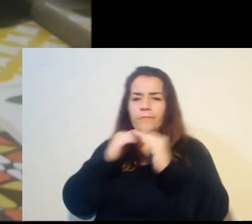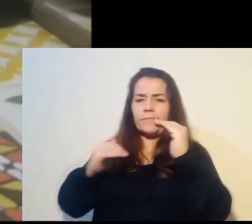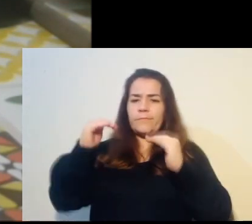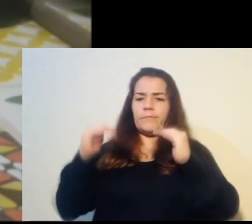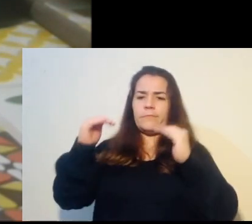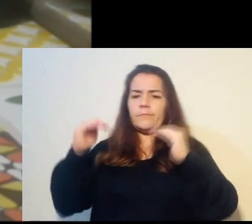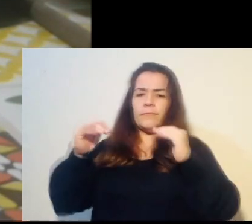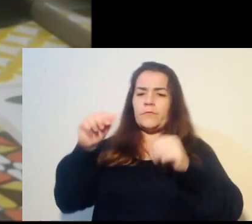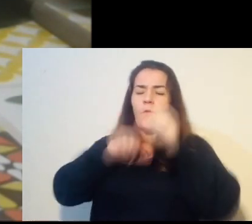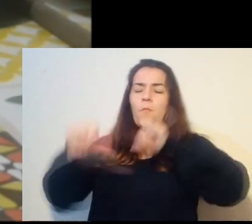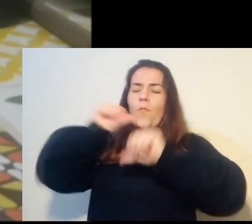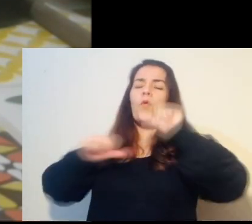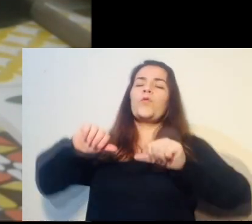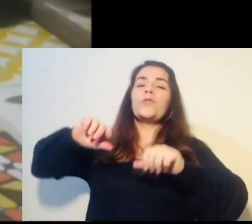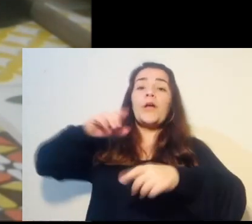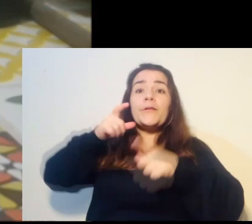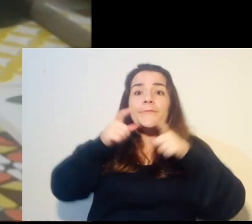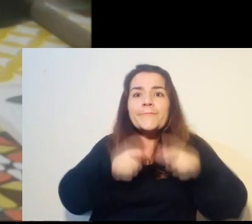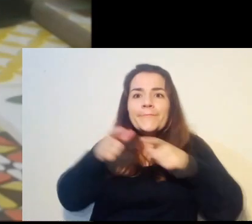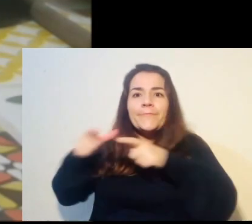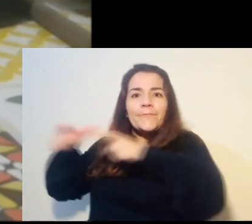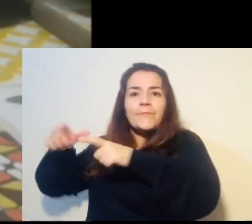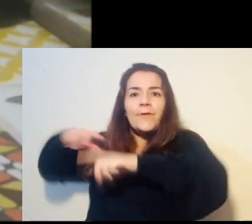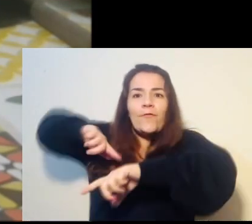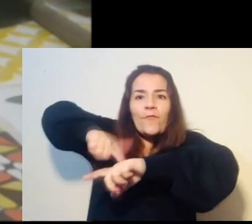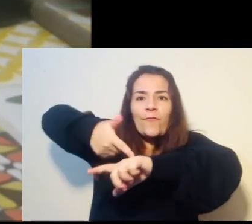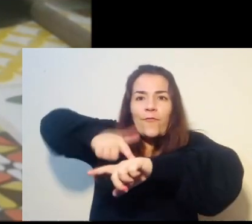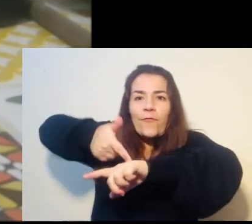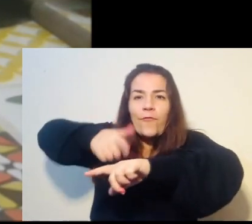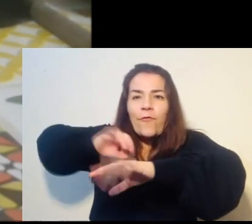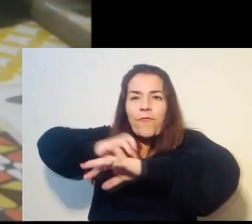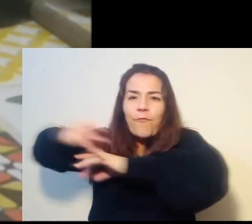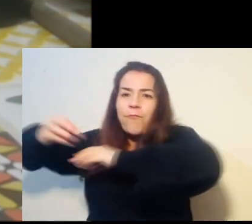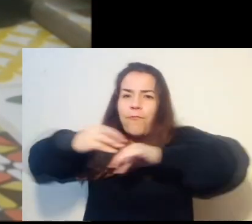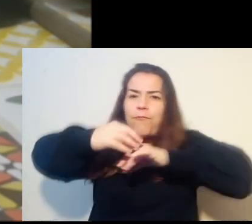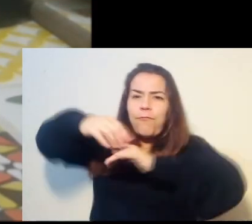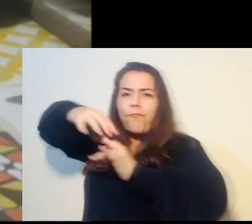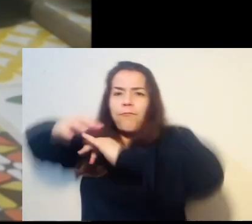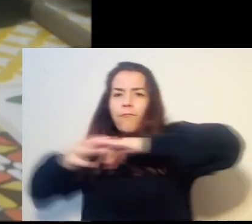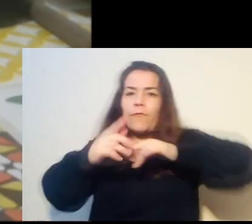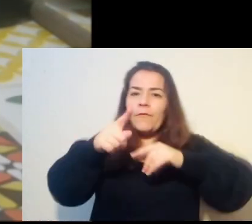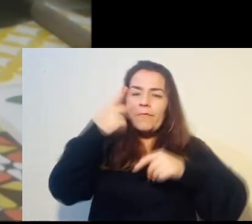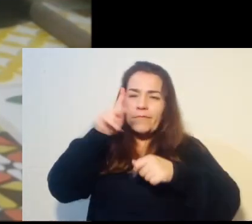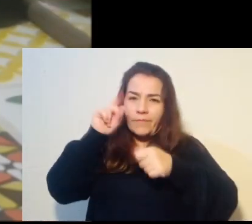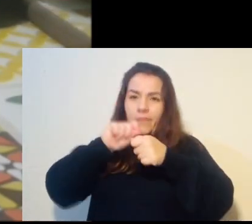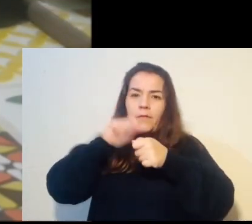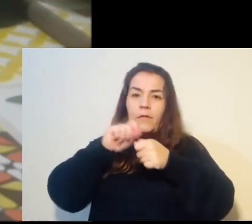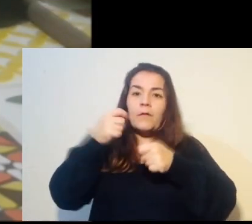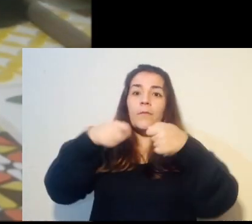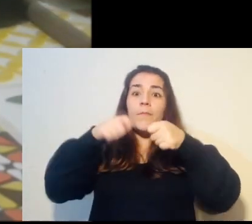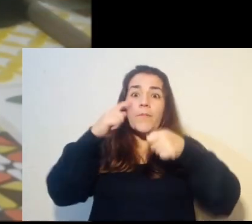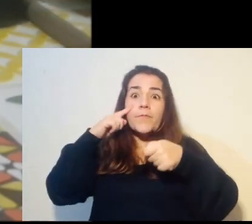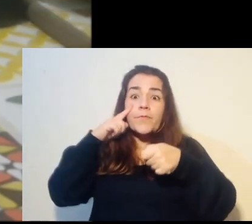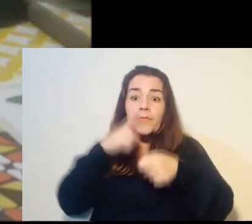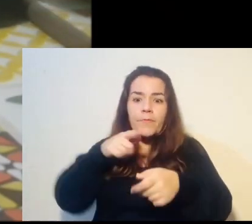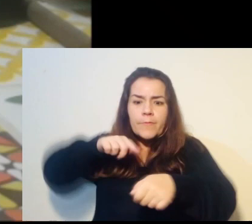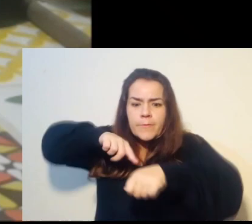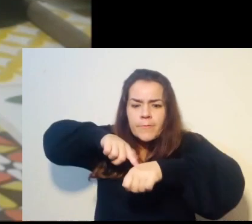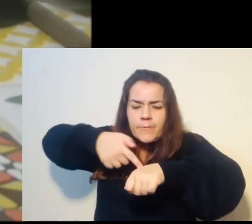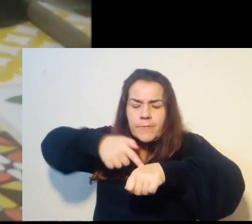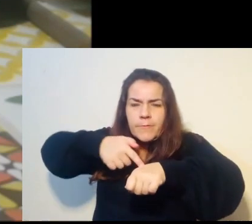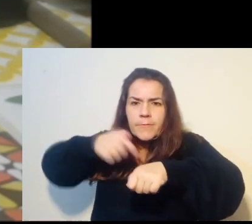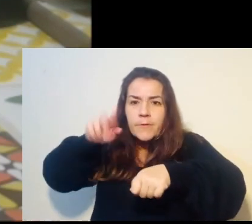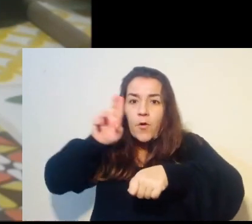aqui em cima e mudando o lugar do furo. Aqui, uma faca de ponta simples, tá? Vocês pegam onde vocês fizeram a